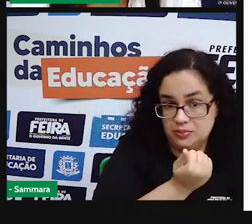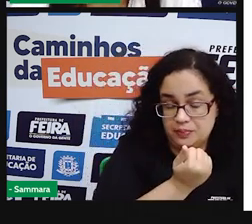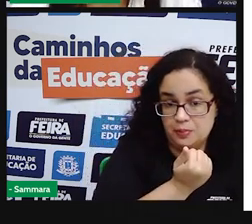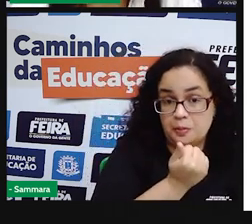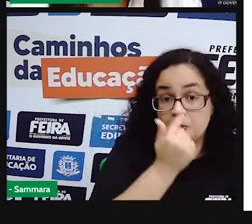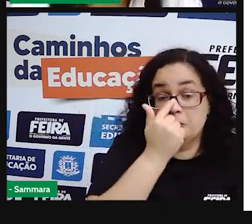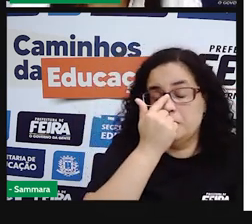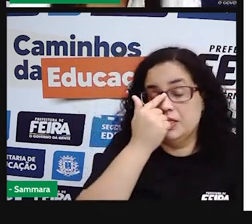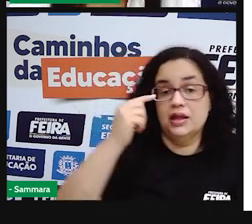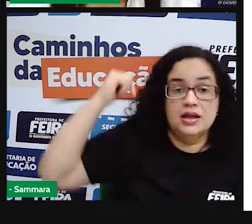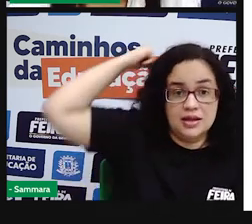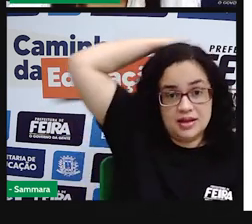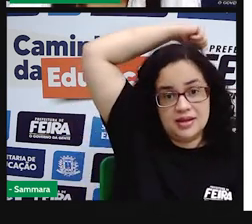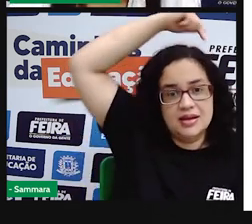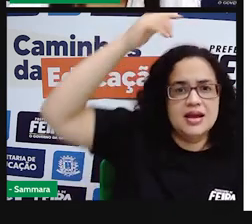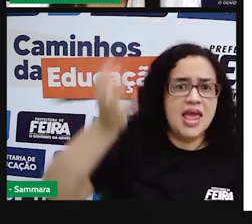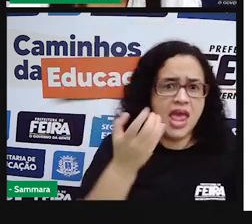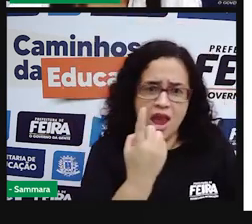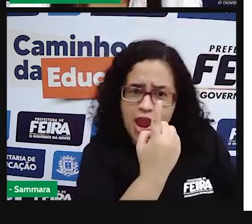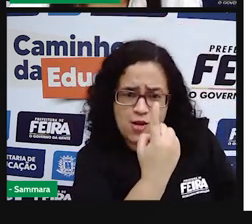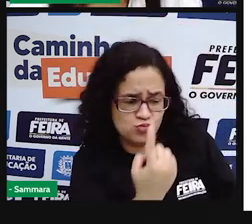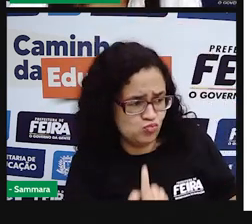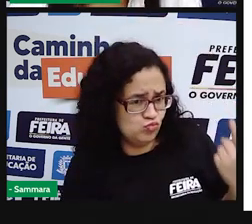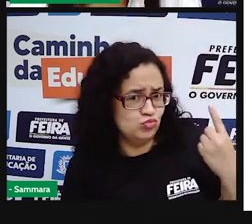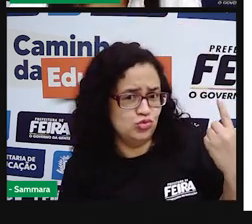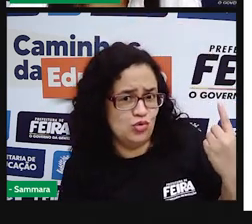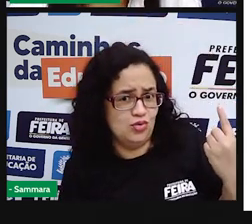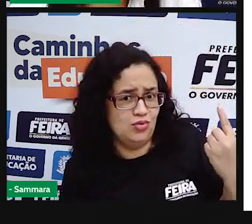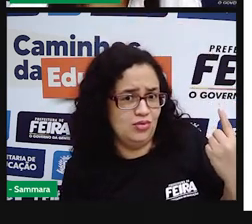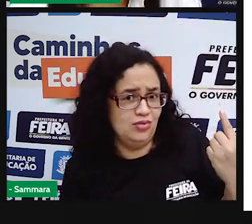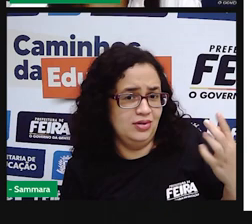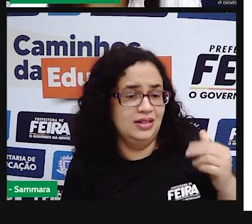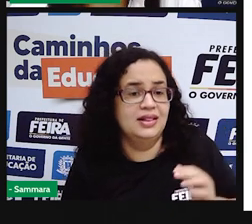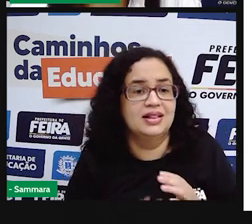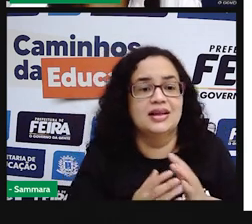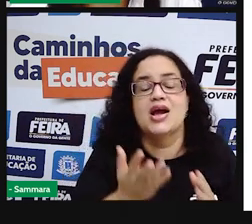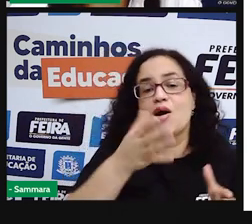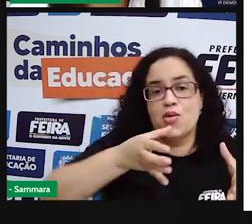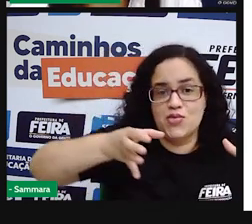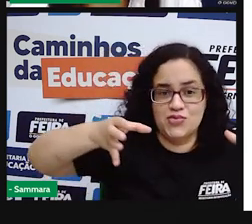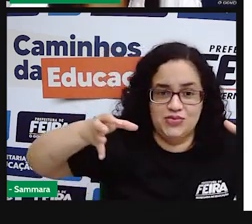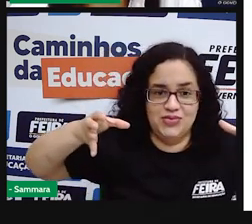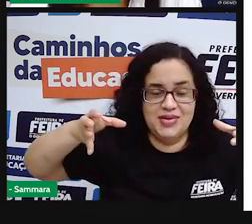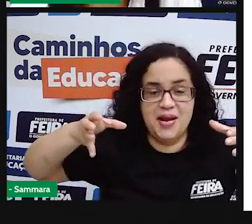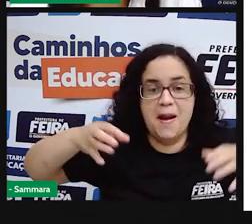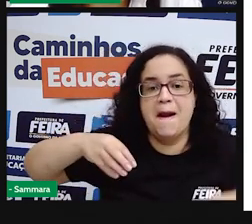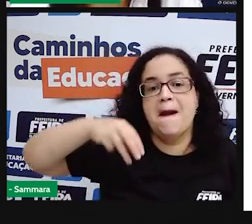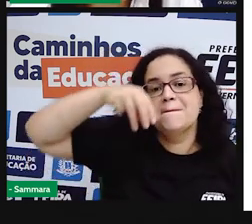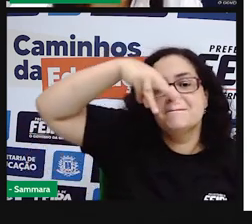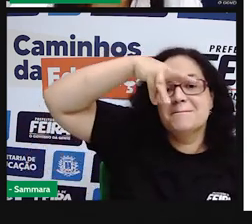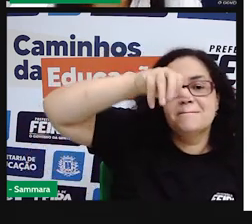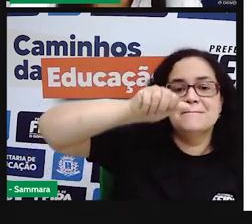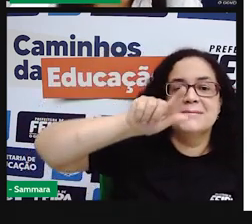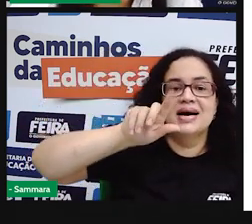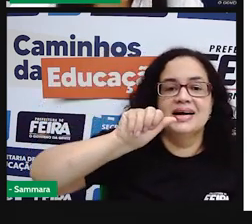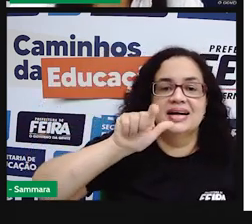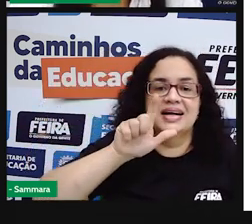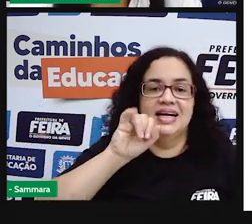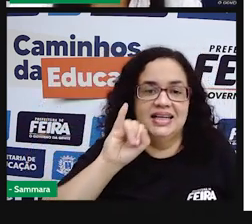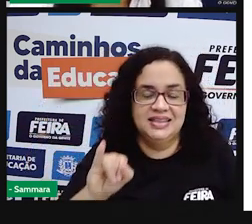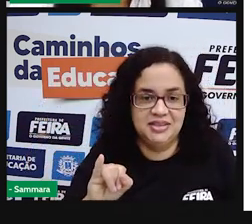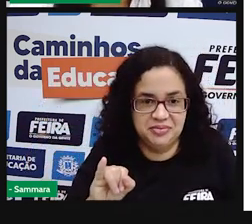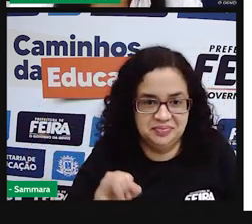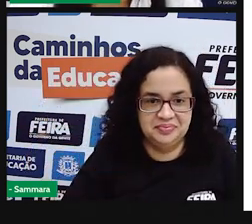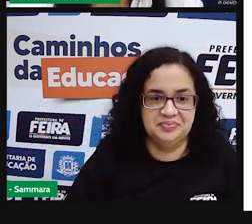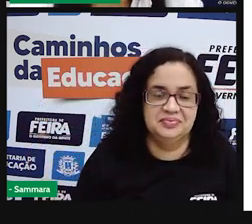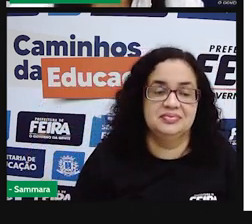diz: Ei, é um só! Quem é que tá levando aí a cesta de pães? Ó, a Magali.